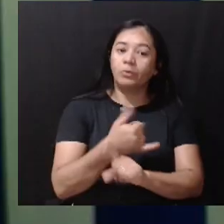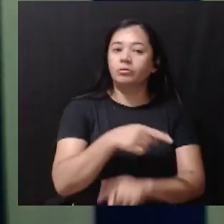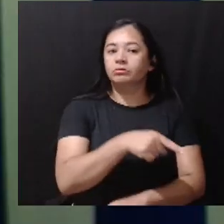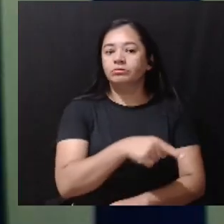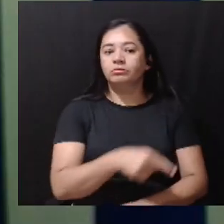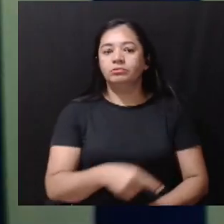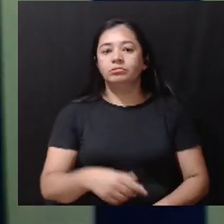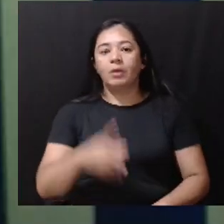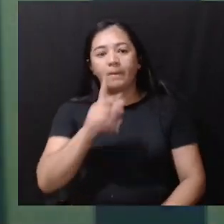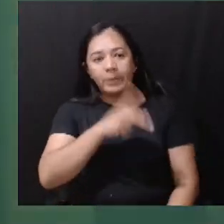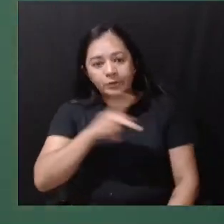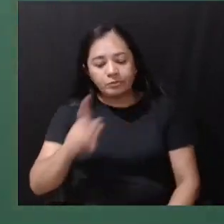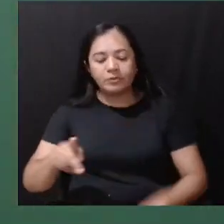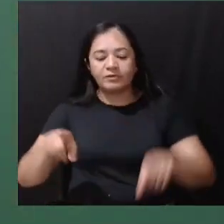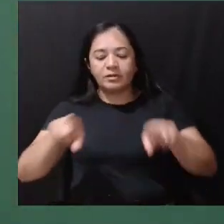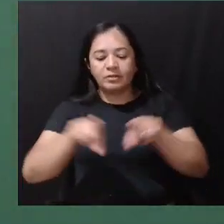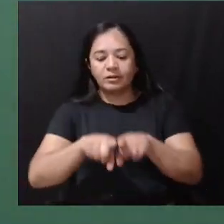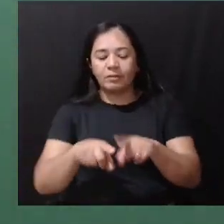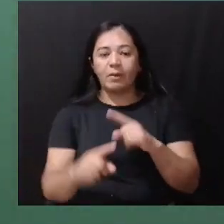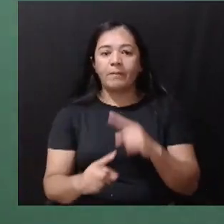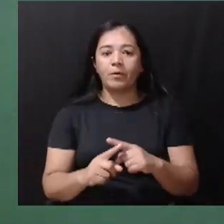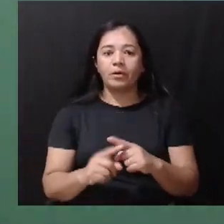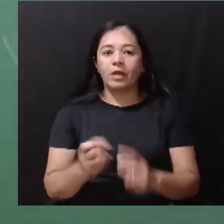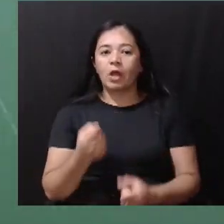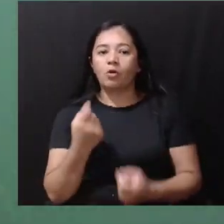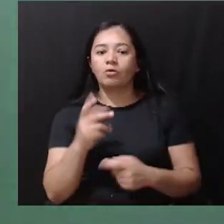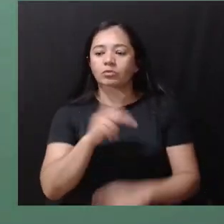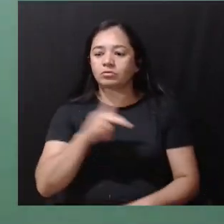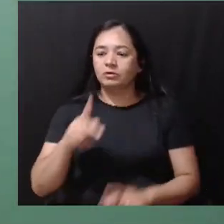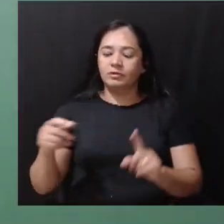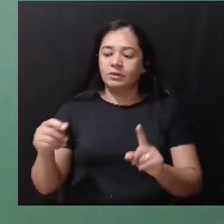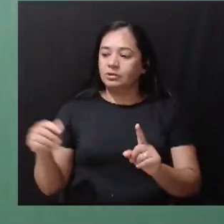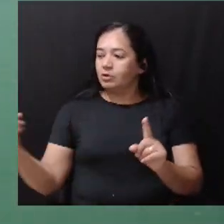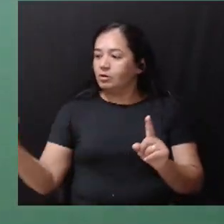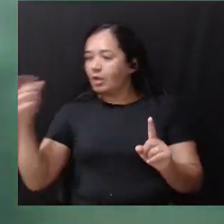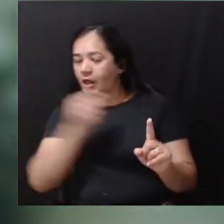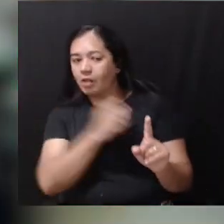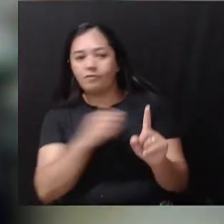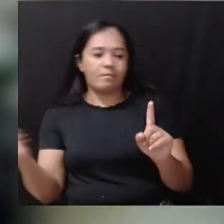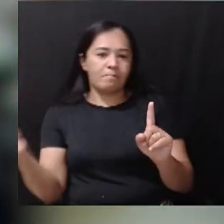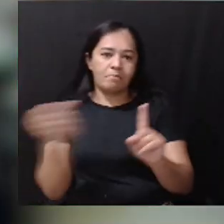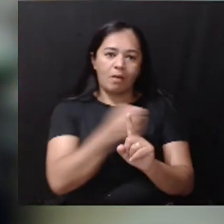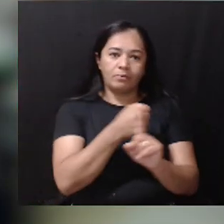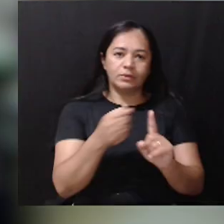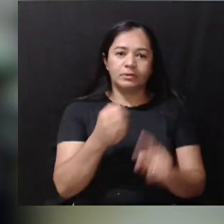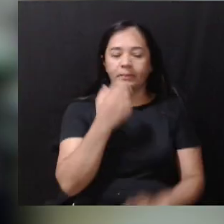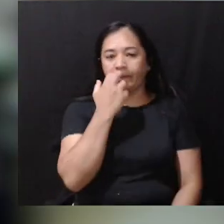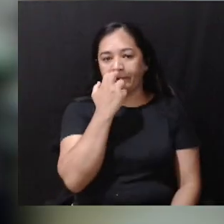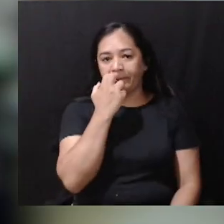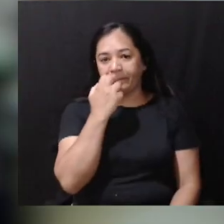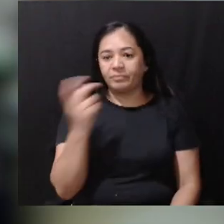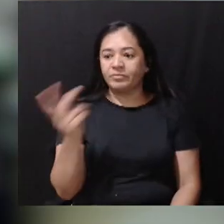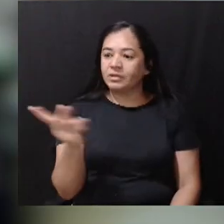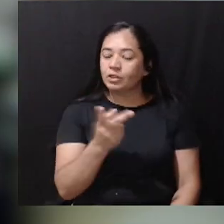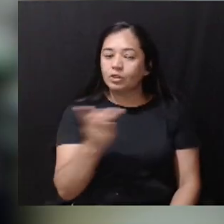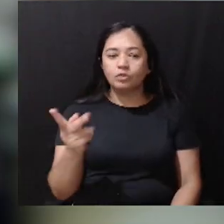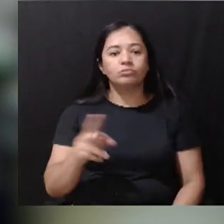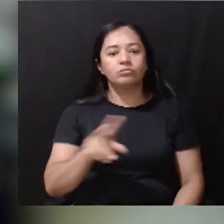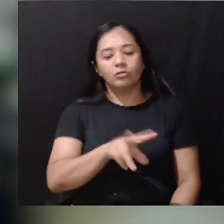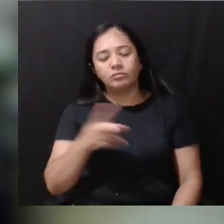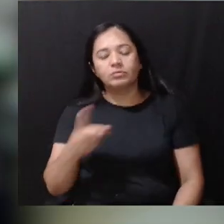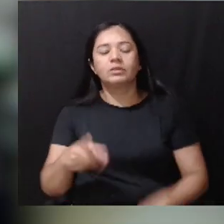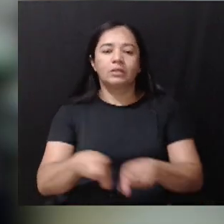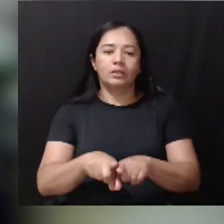professores também, tem professor que é agredido por aluno, depois não consegue provar o que aconteceu. E vice-versa, também os alunos também têm essa